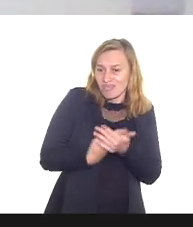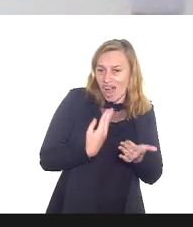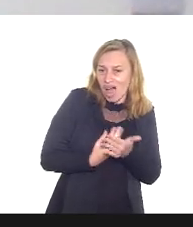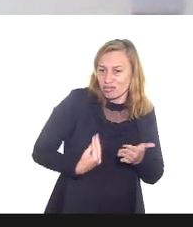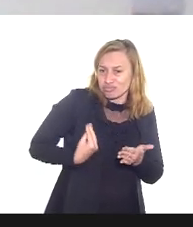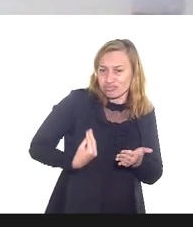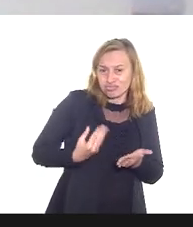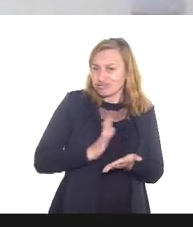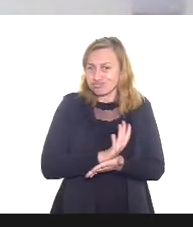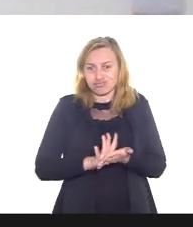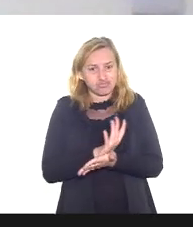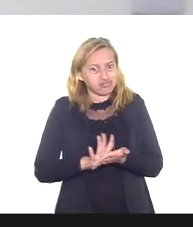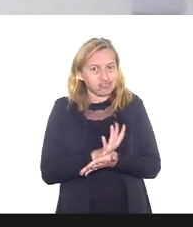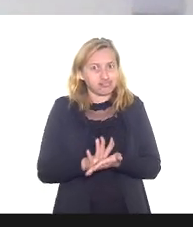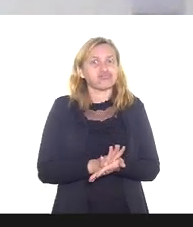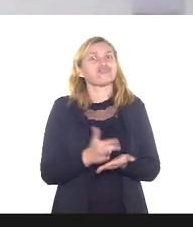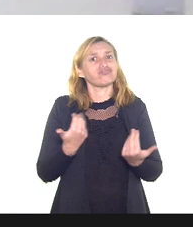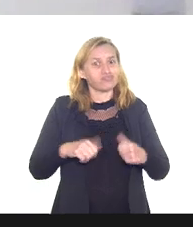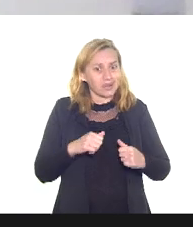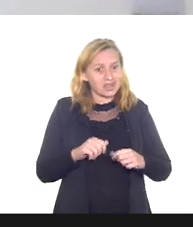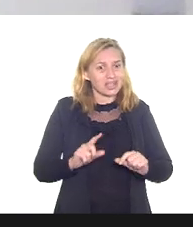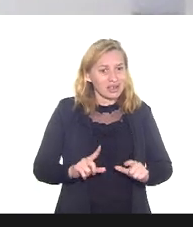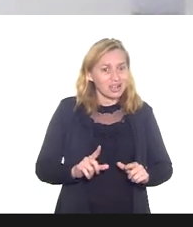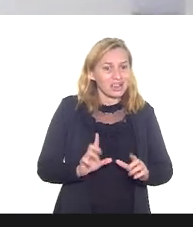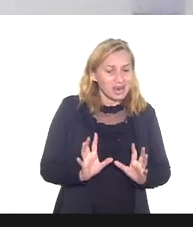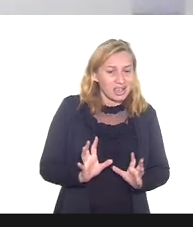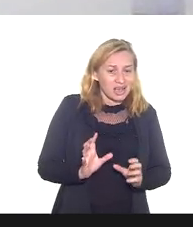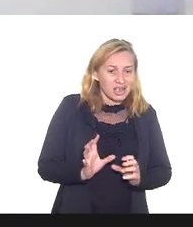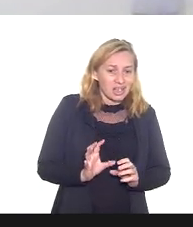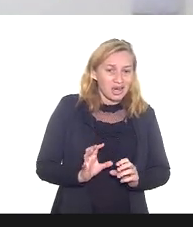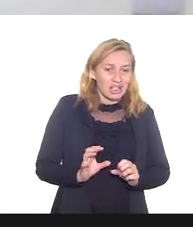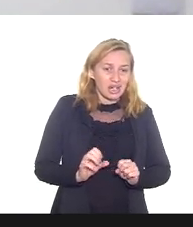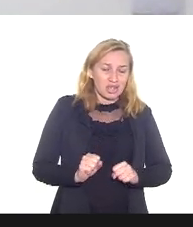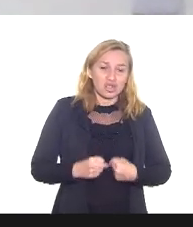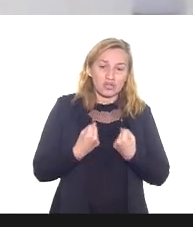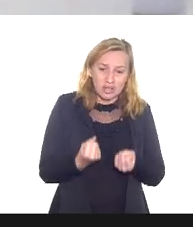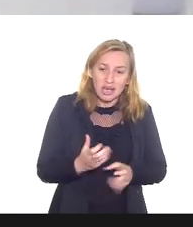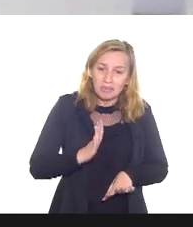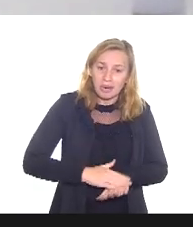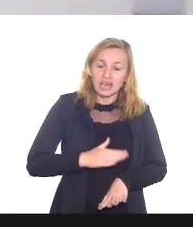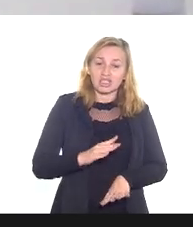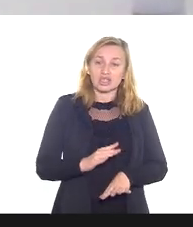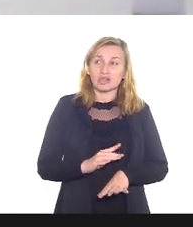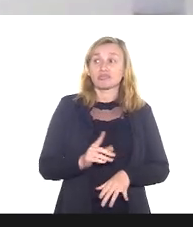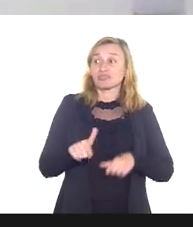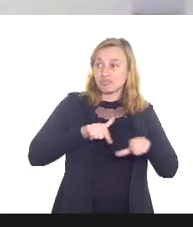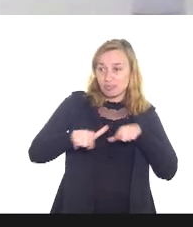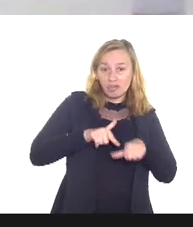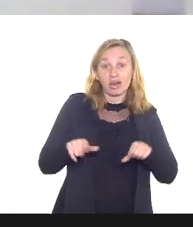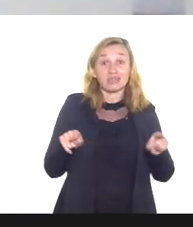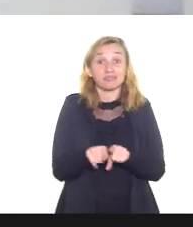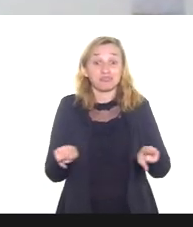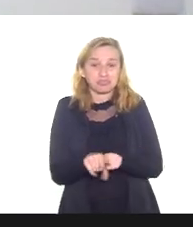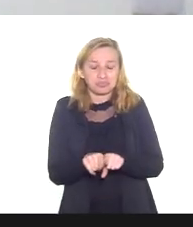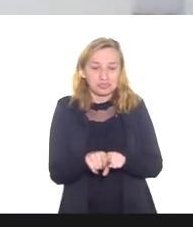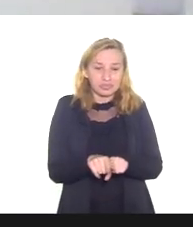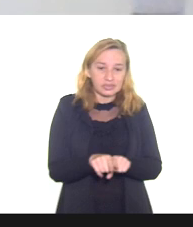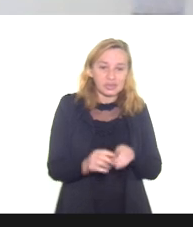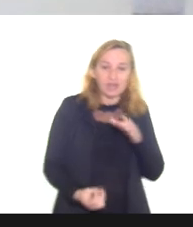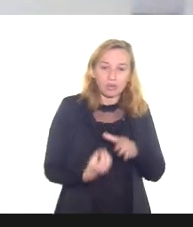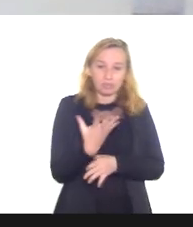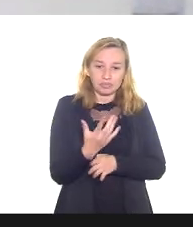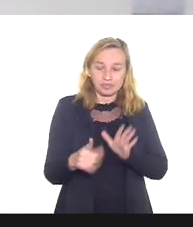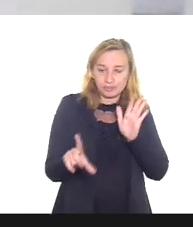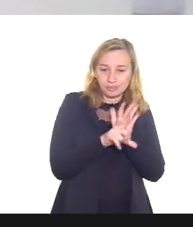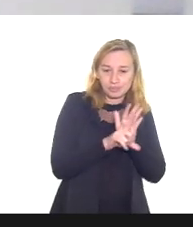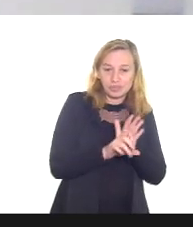estadual de educação, então ainda vai ter que lidar com isso no próximo período, né? Então, nós vamos trabalhar também no âmbito da produção legislativa. E,